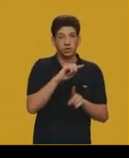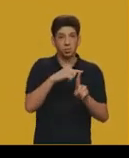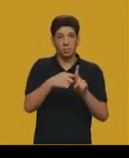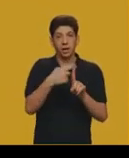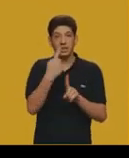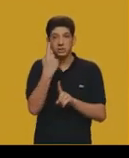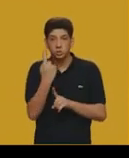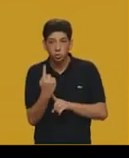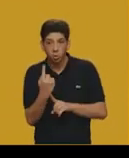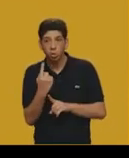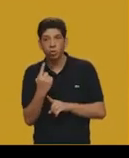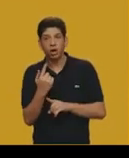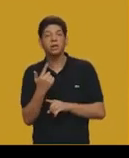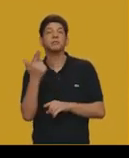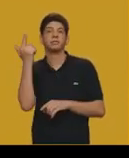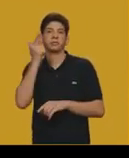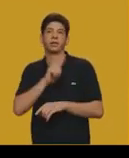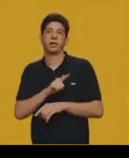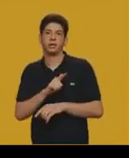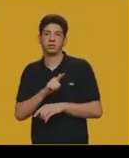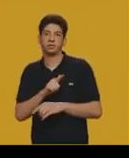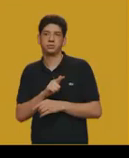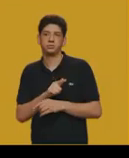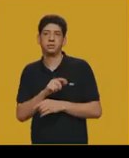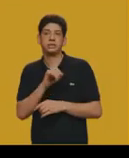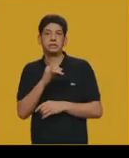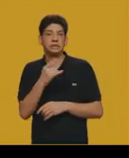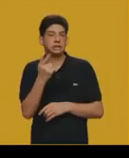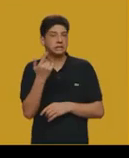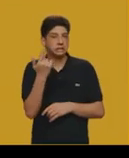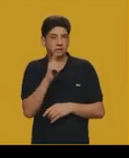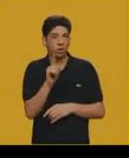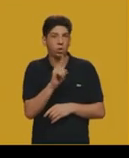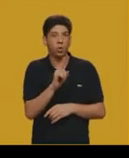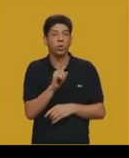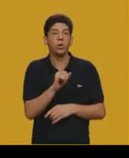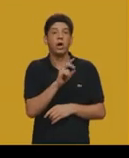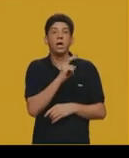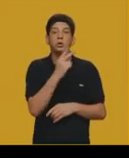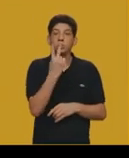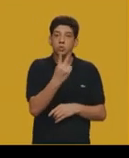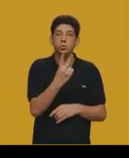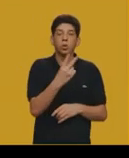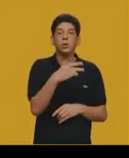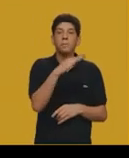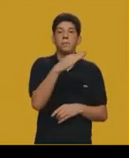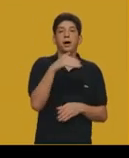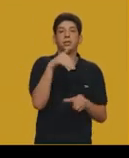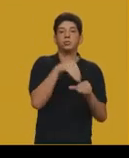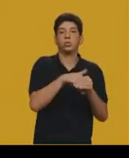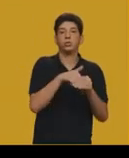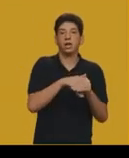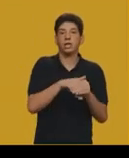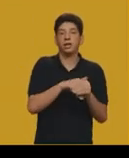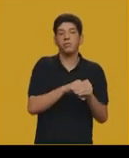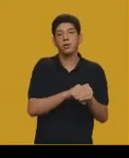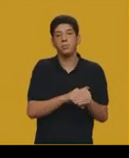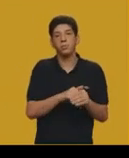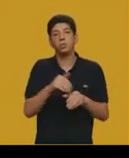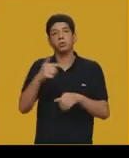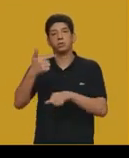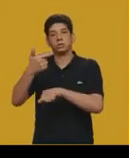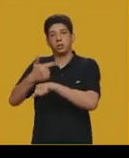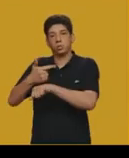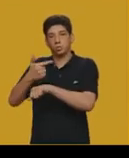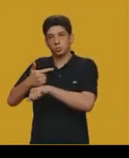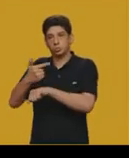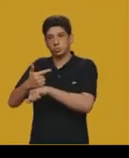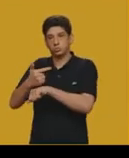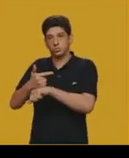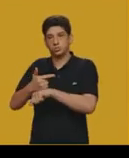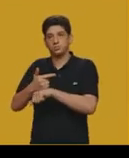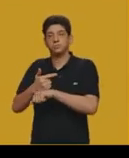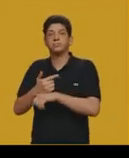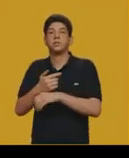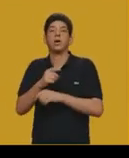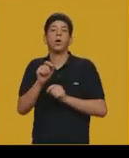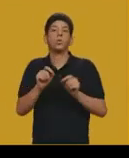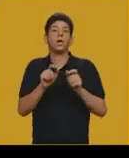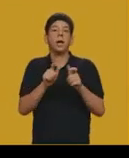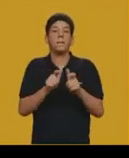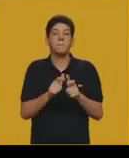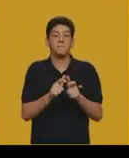não consegue, os dois mais votados, eles vão para um segundo turno. Então esse sistema a gente chama de sistema de maioria